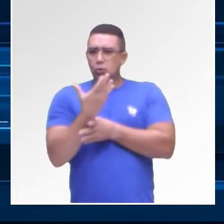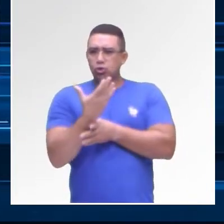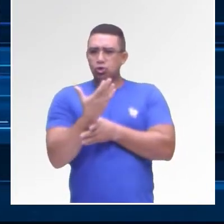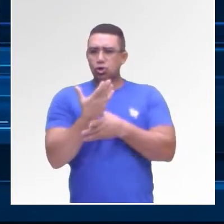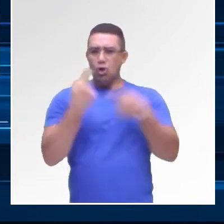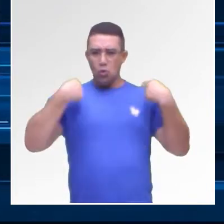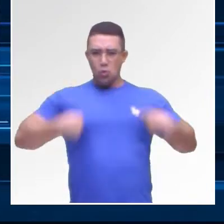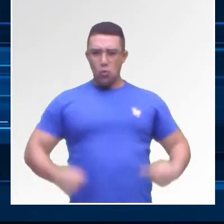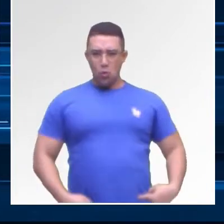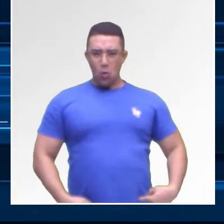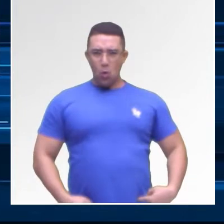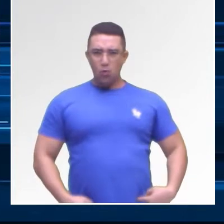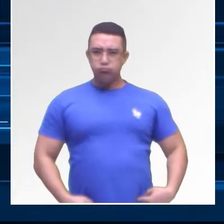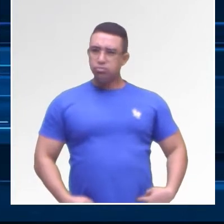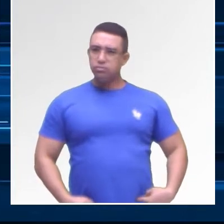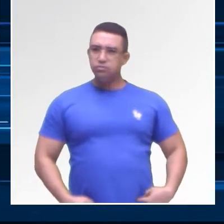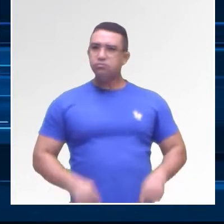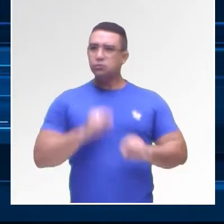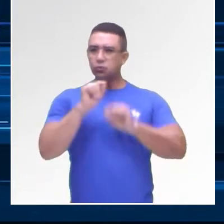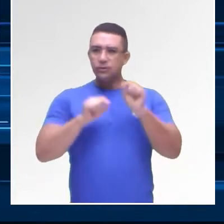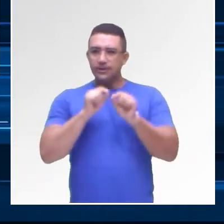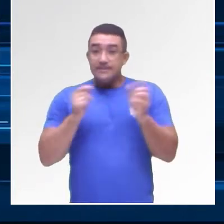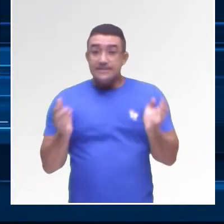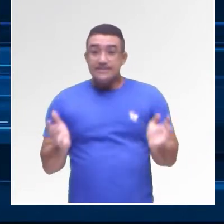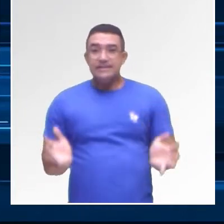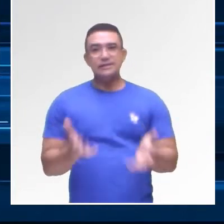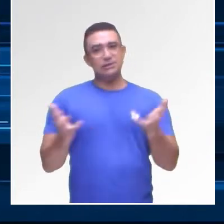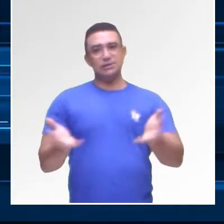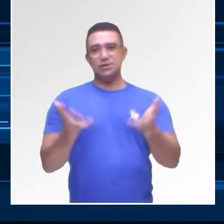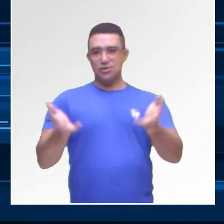uma descarga grande de estimulações